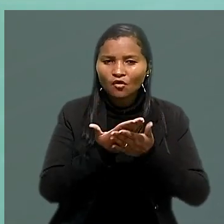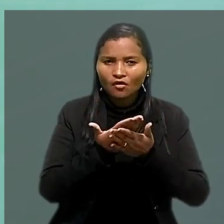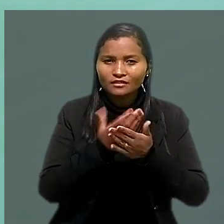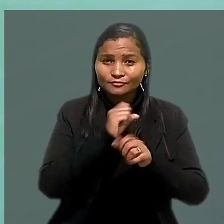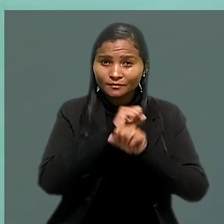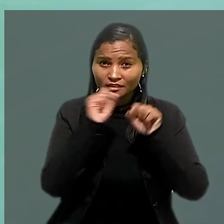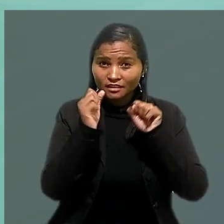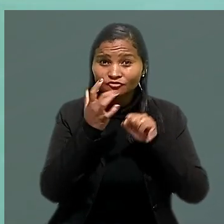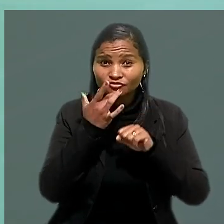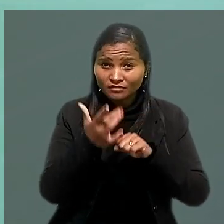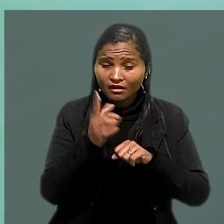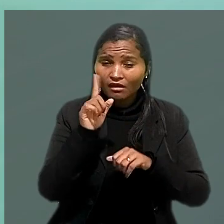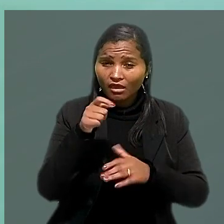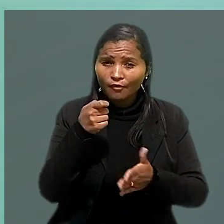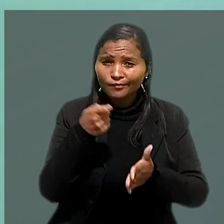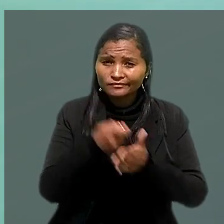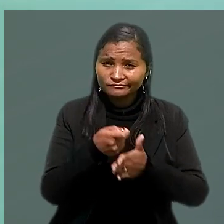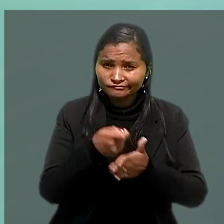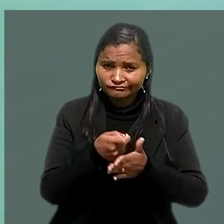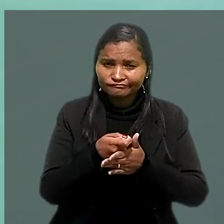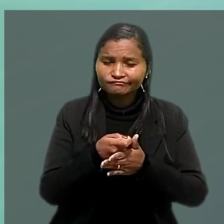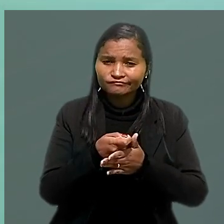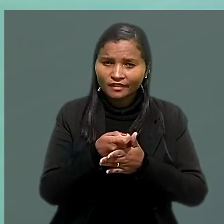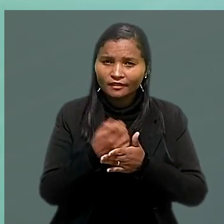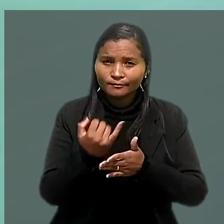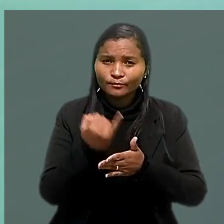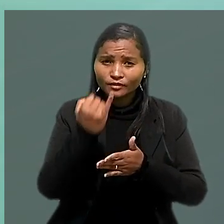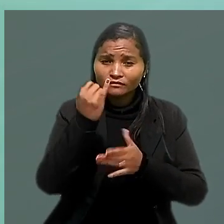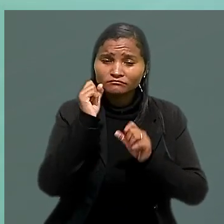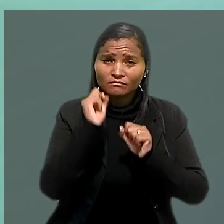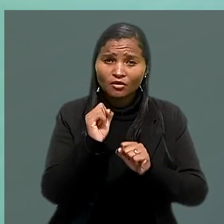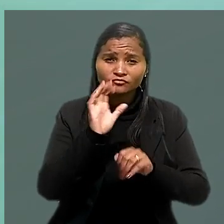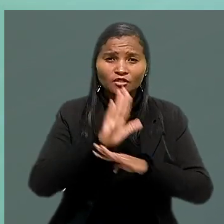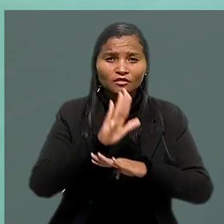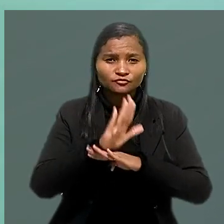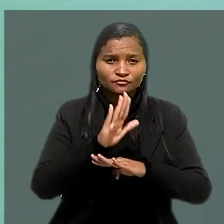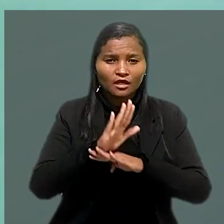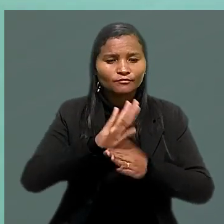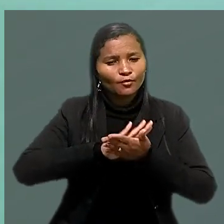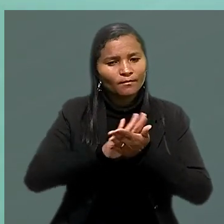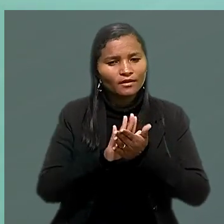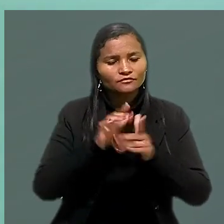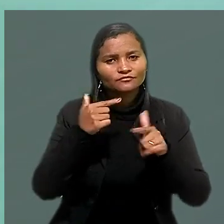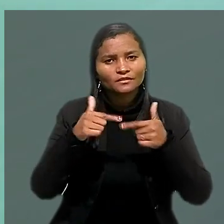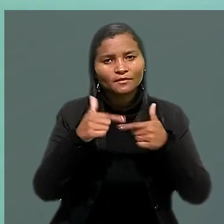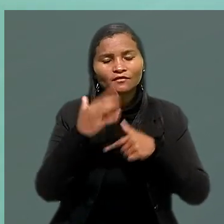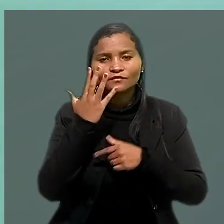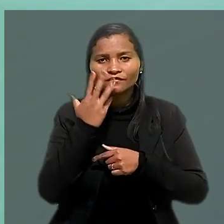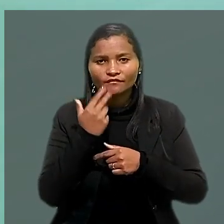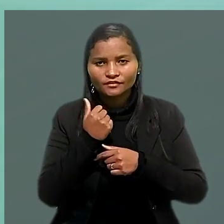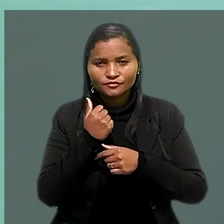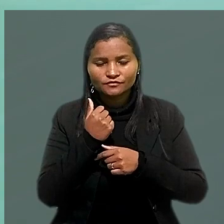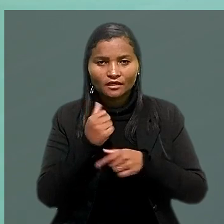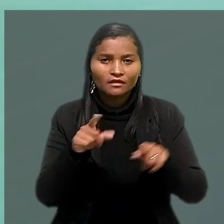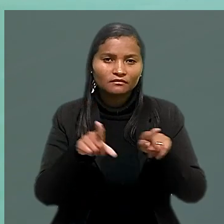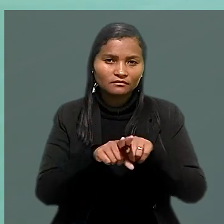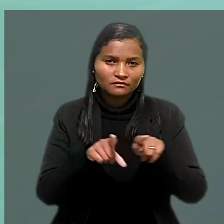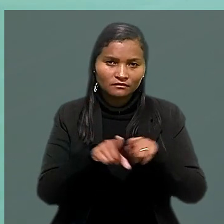escola em tempo integral é uma exigência efetiva e que pode ajudar nesse combate ao trabalho